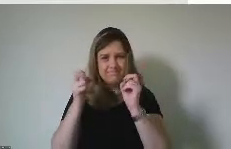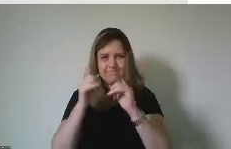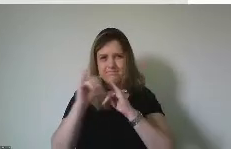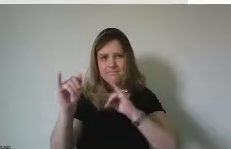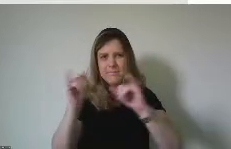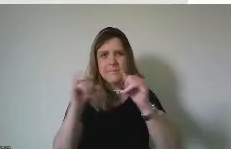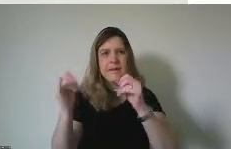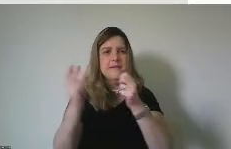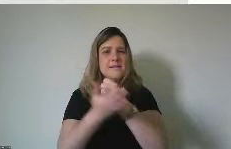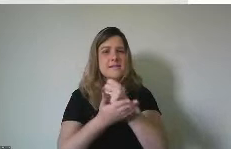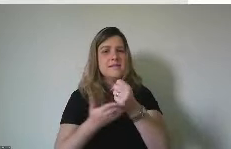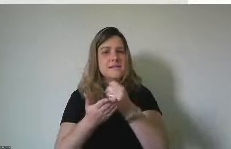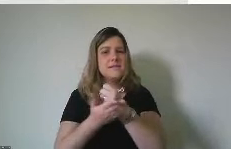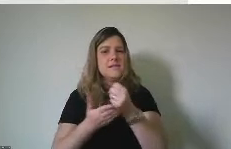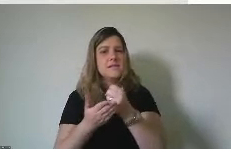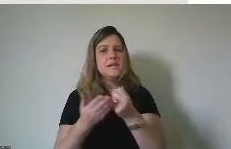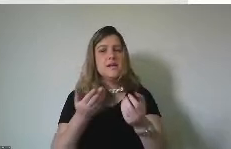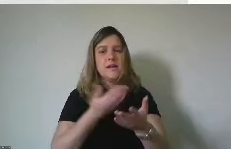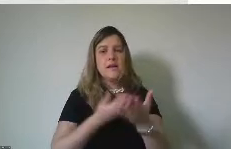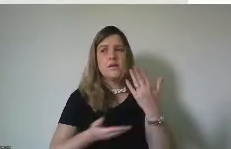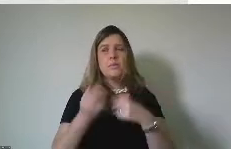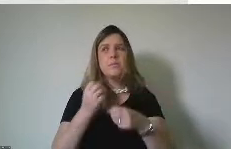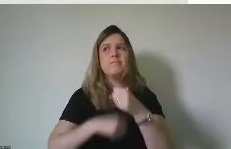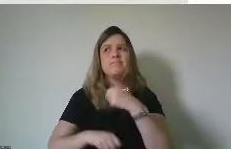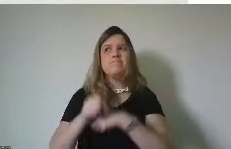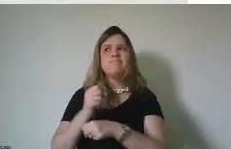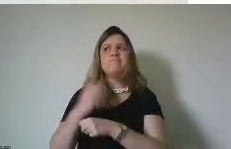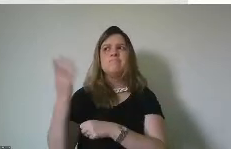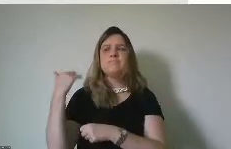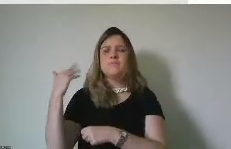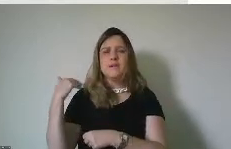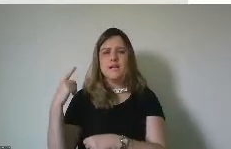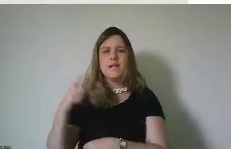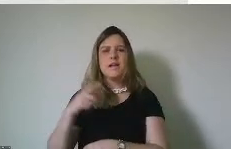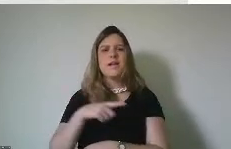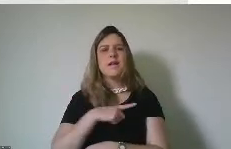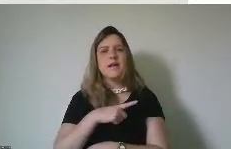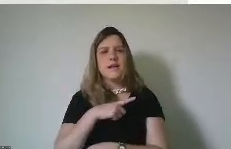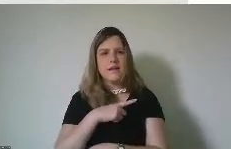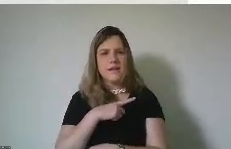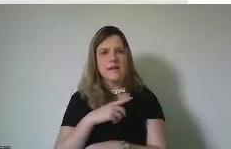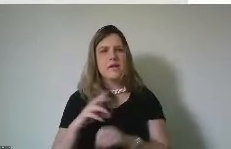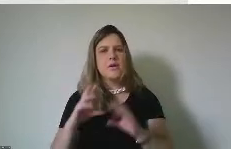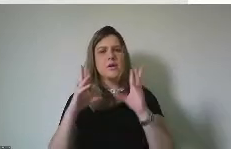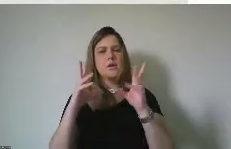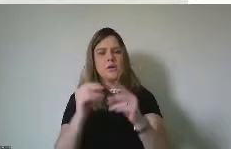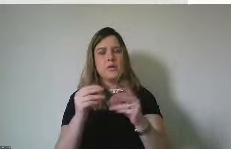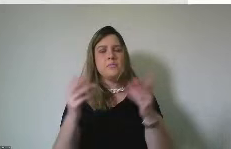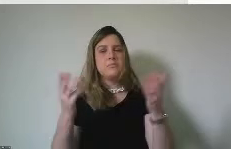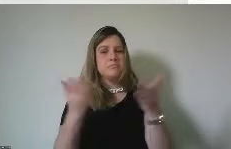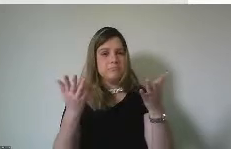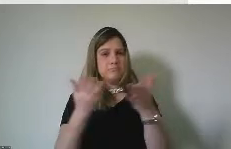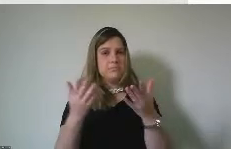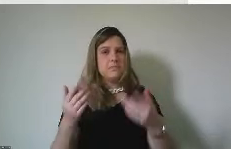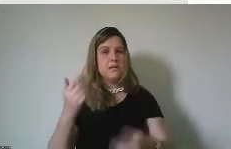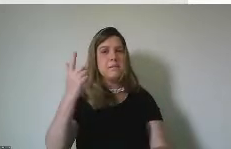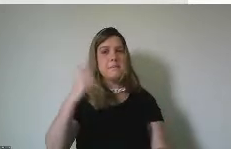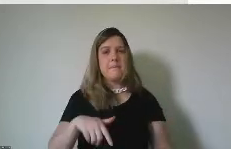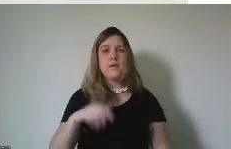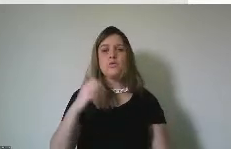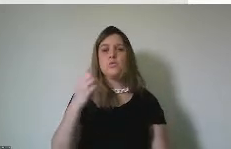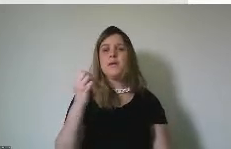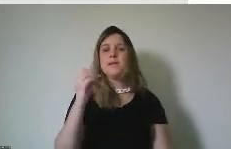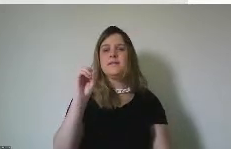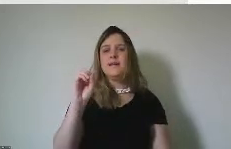nas mesmas taxas passado onde a transmissão cresce aproximadamente 1% ao ano mais de 80% das